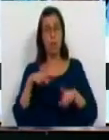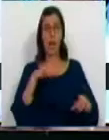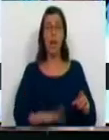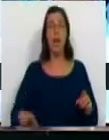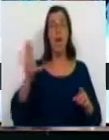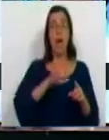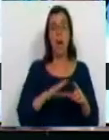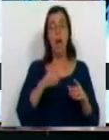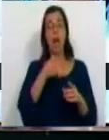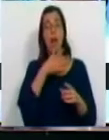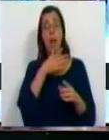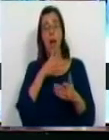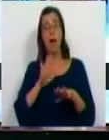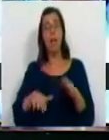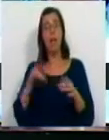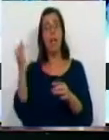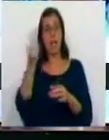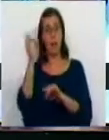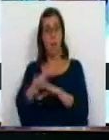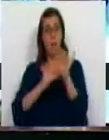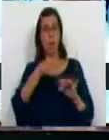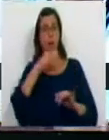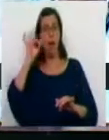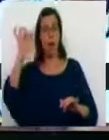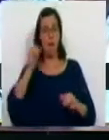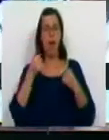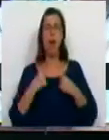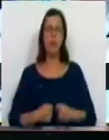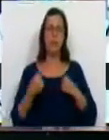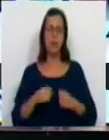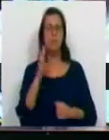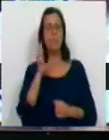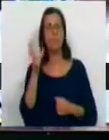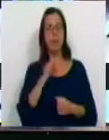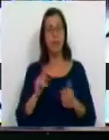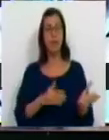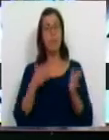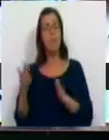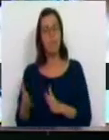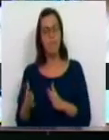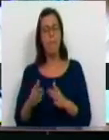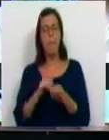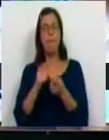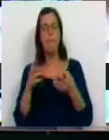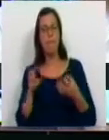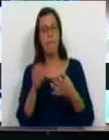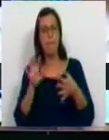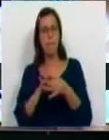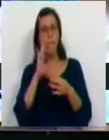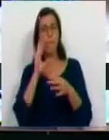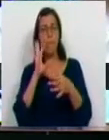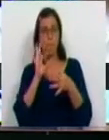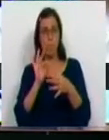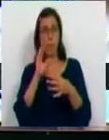nacionais. As soluções apresentadas pelas instituições europeias insistem numa tentativa, por um lado, de convergência numa união